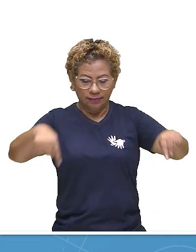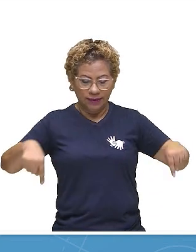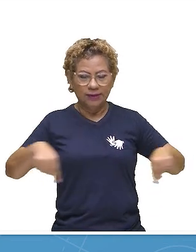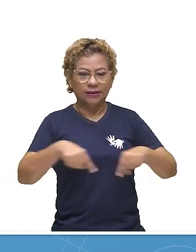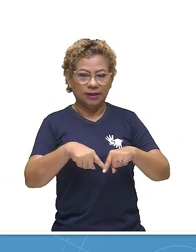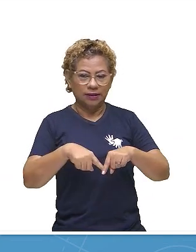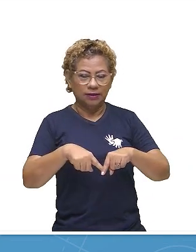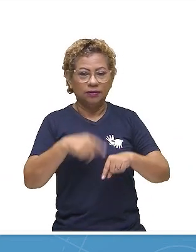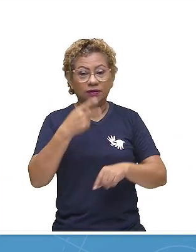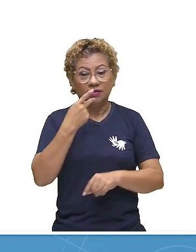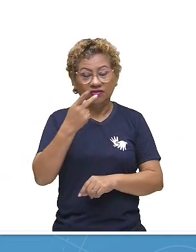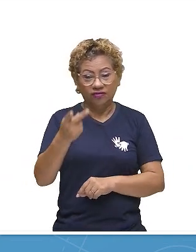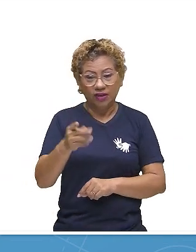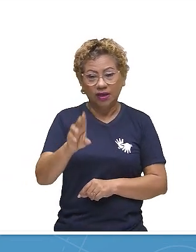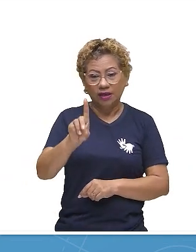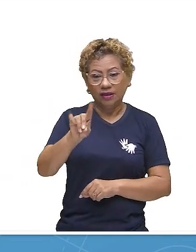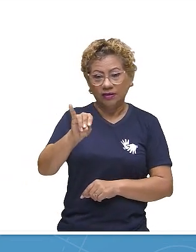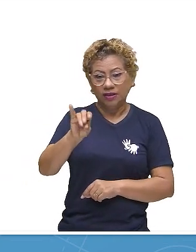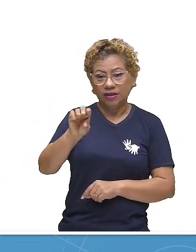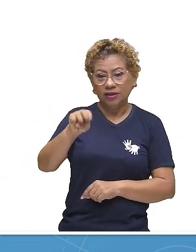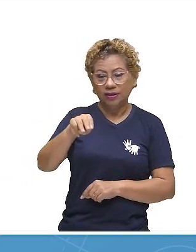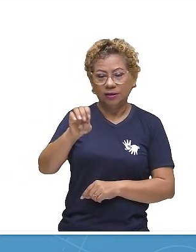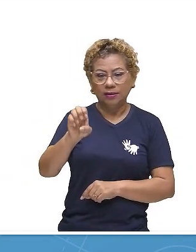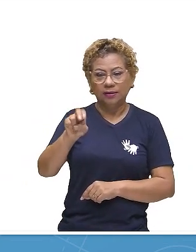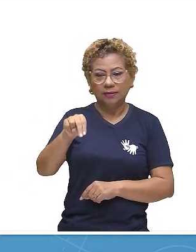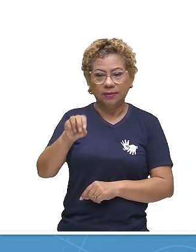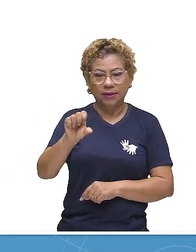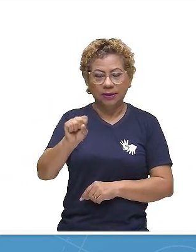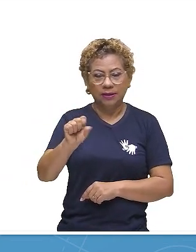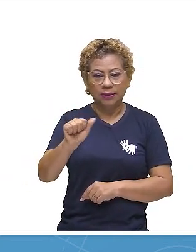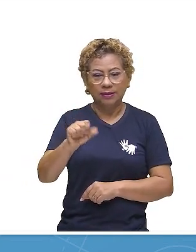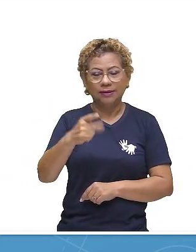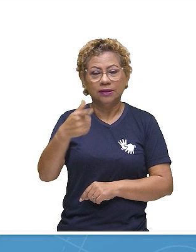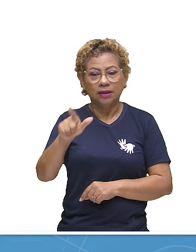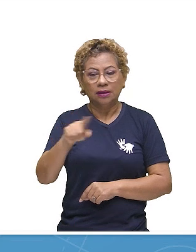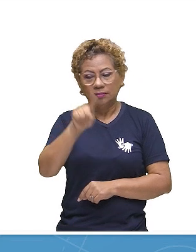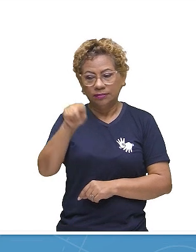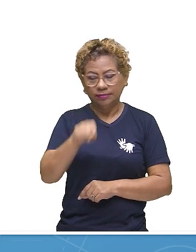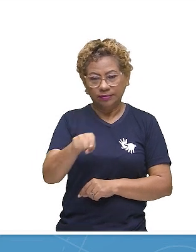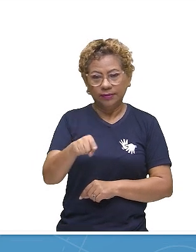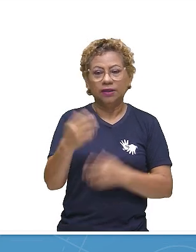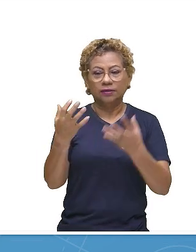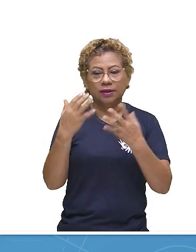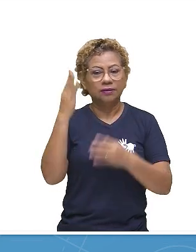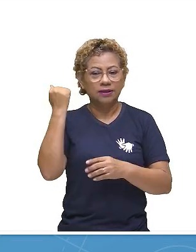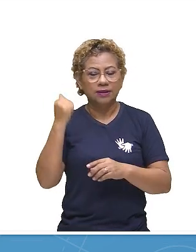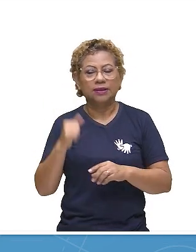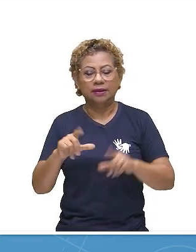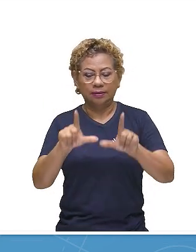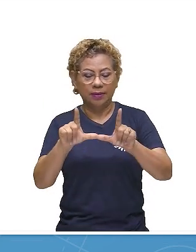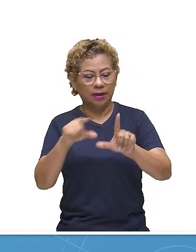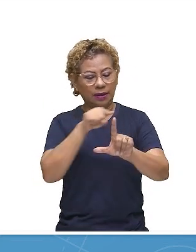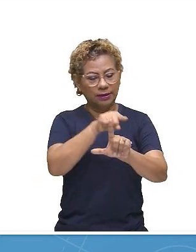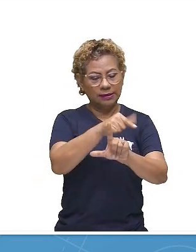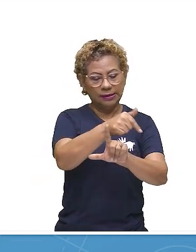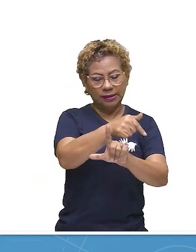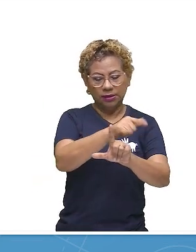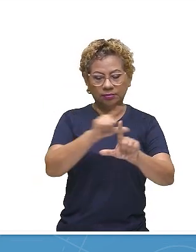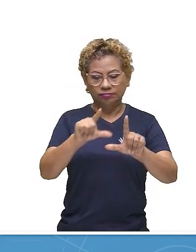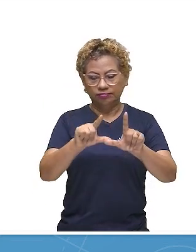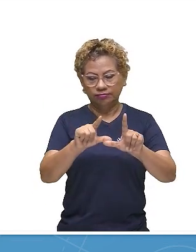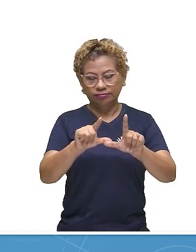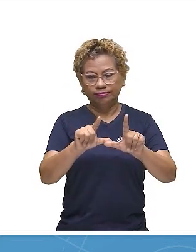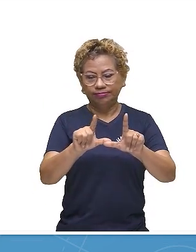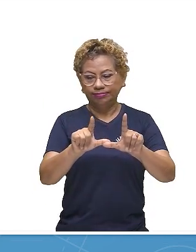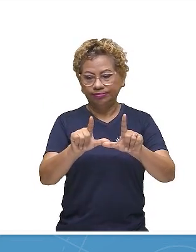falo dimensões, eu estou querendo saber os lados, né? Então, ó, eu tenho aqui 7